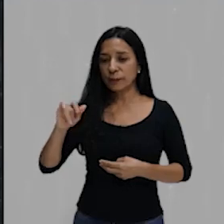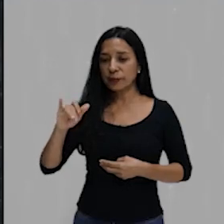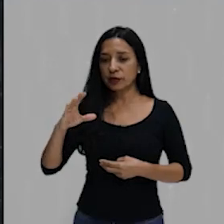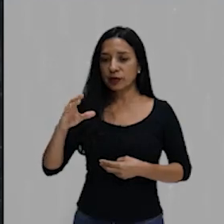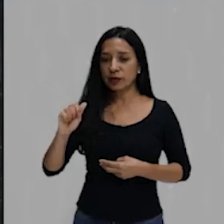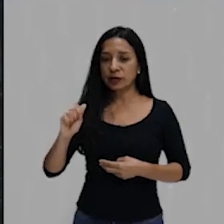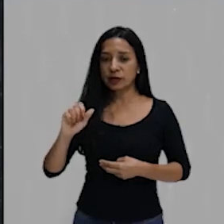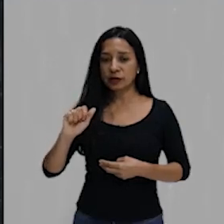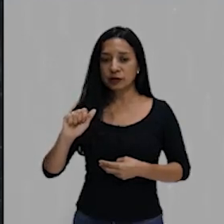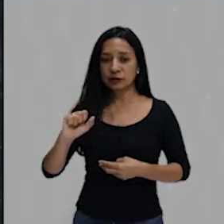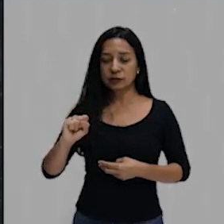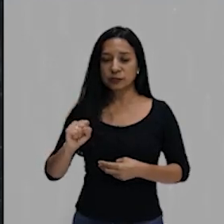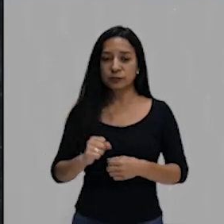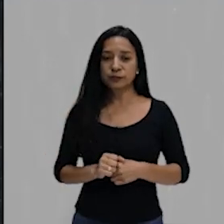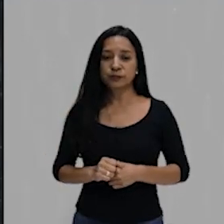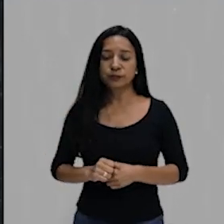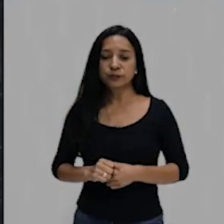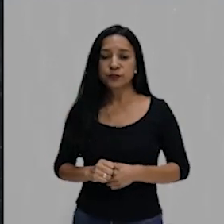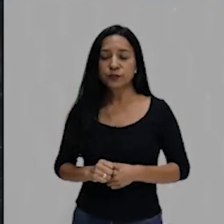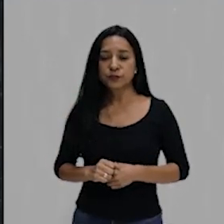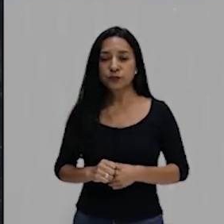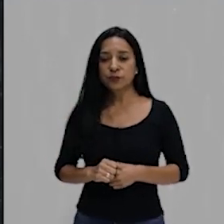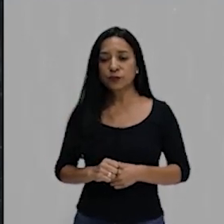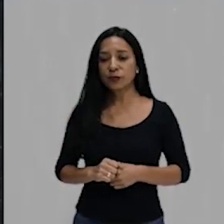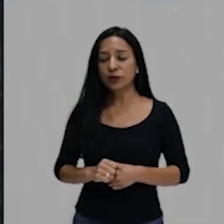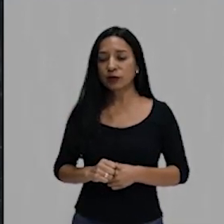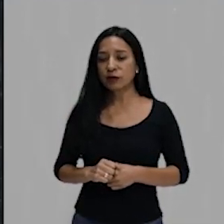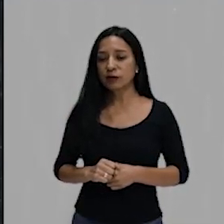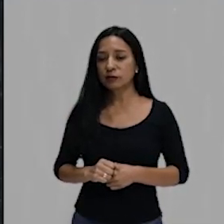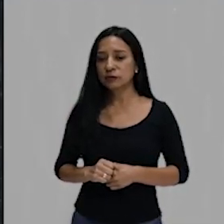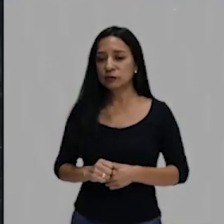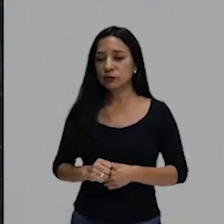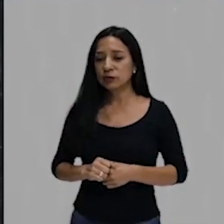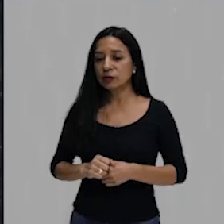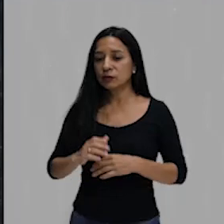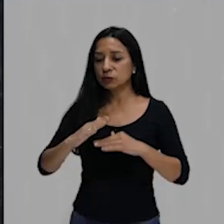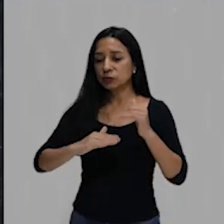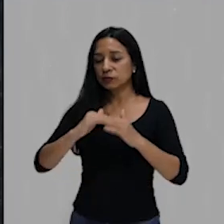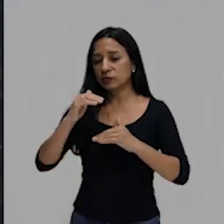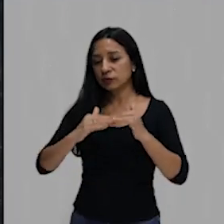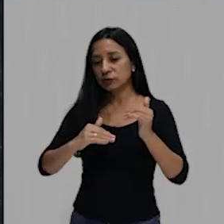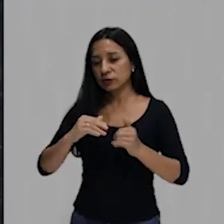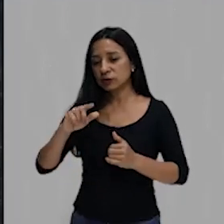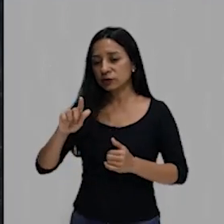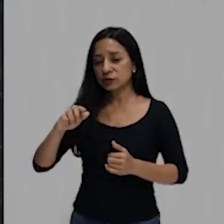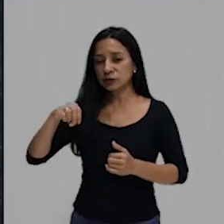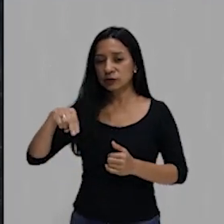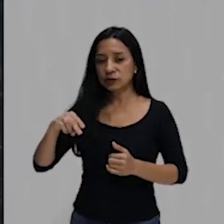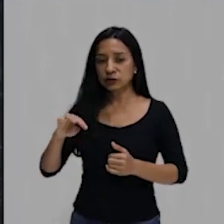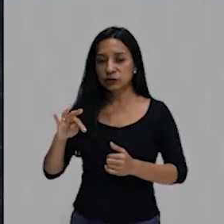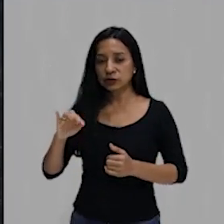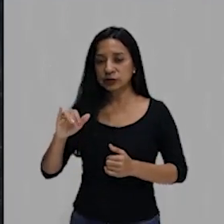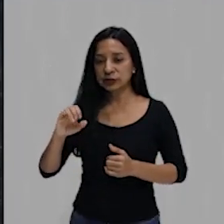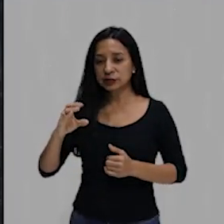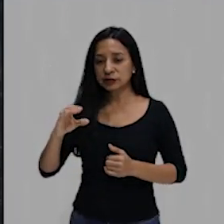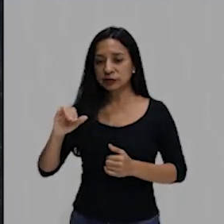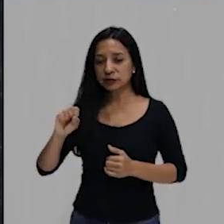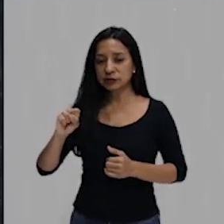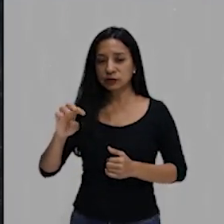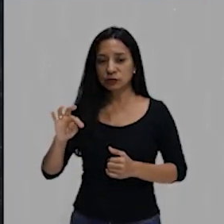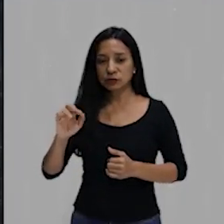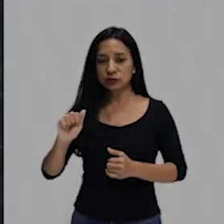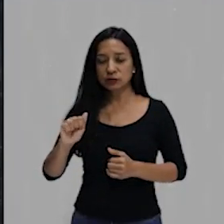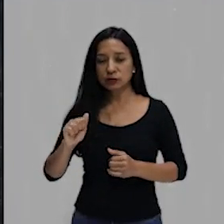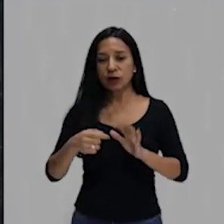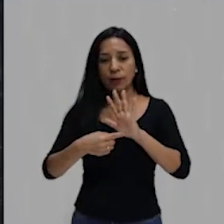geneticistas utilizam o termo penetrância para se referir à porcentagem de indivíduos de dado genótipo que apresentam